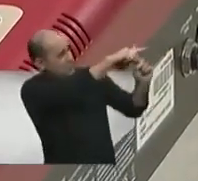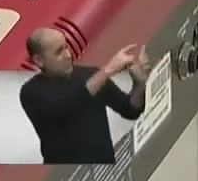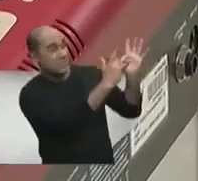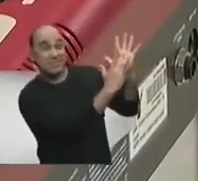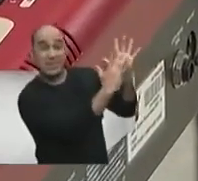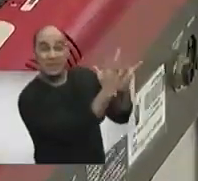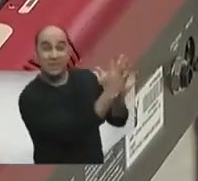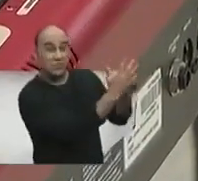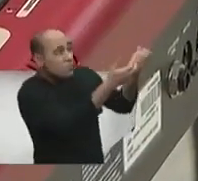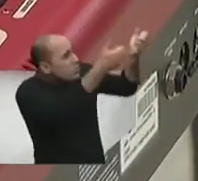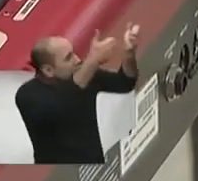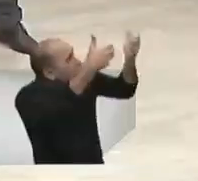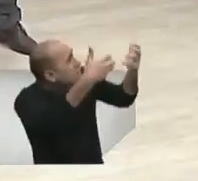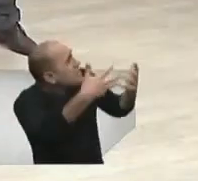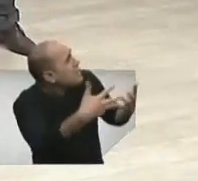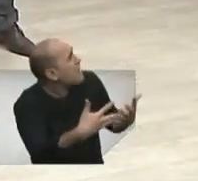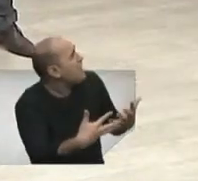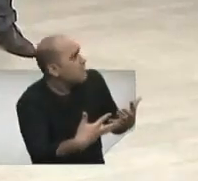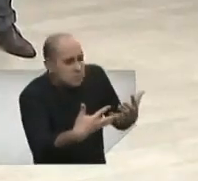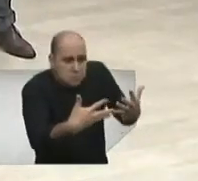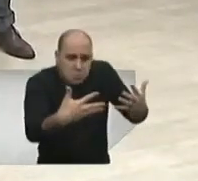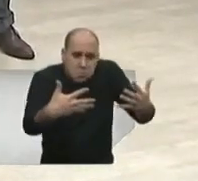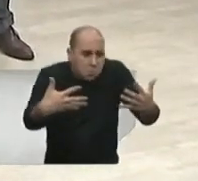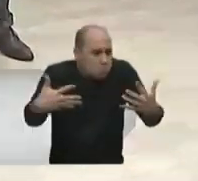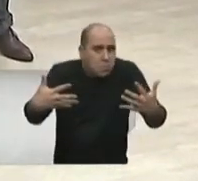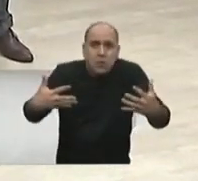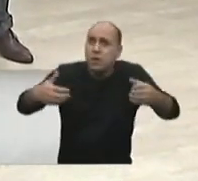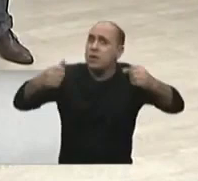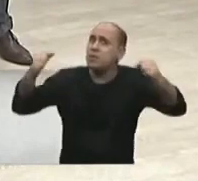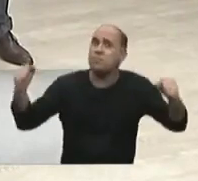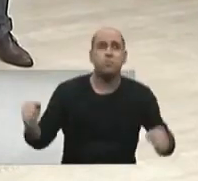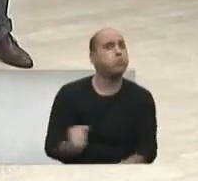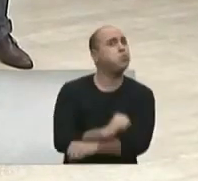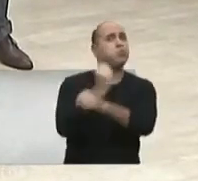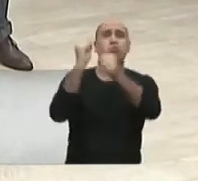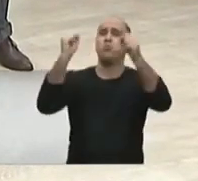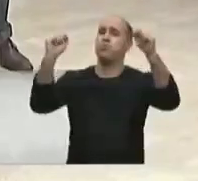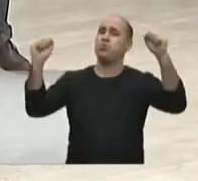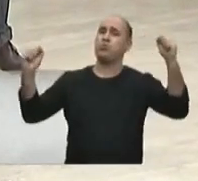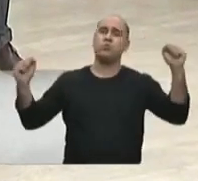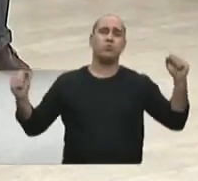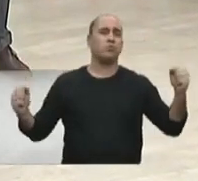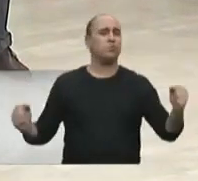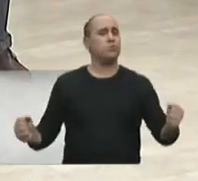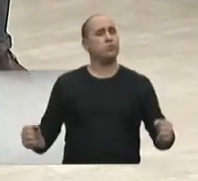indescritível que nenhum artista conseguiu pintar.